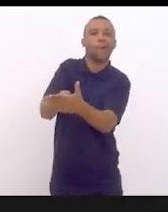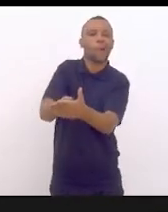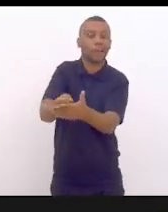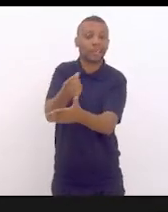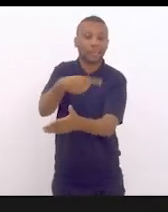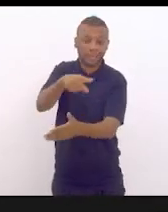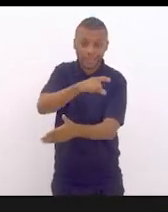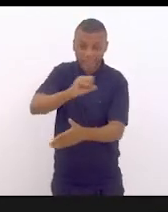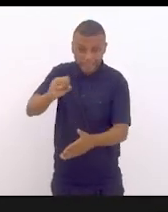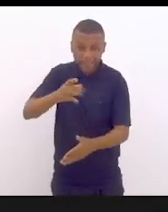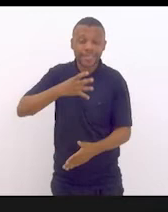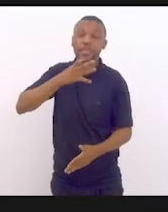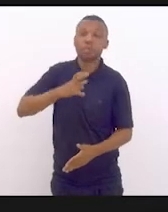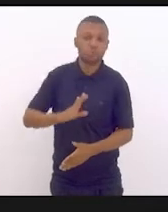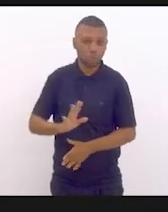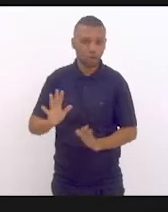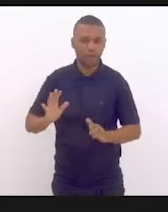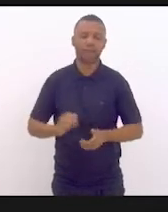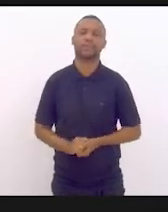não conhece.